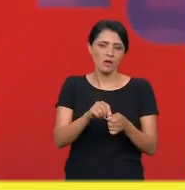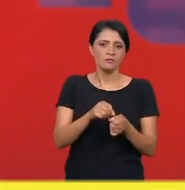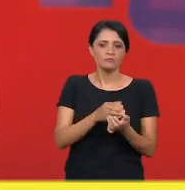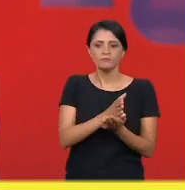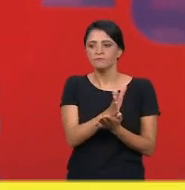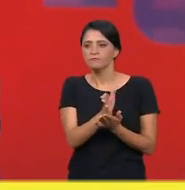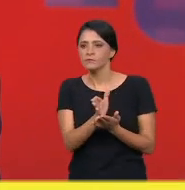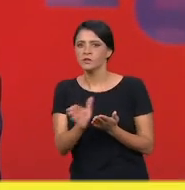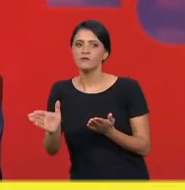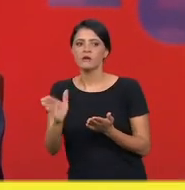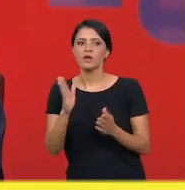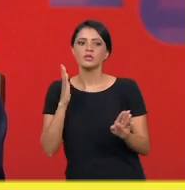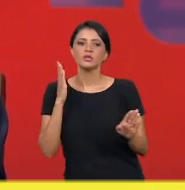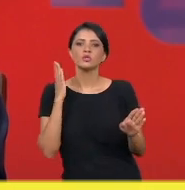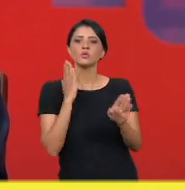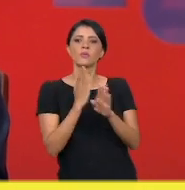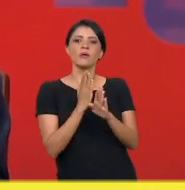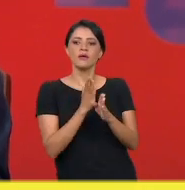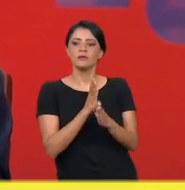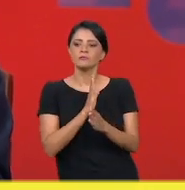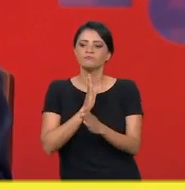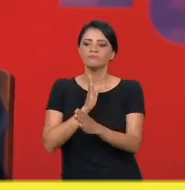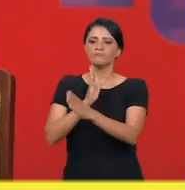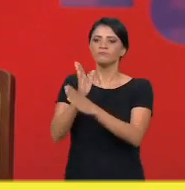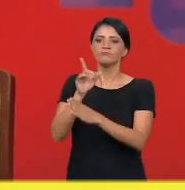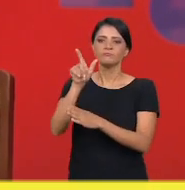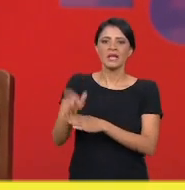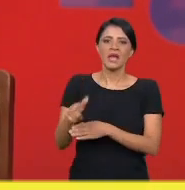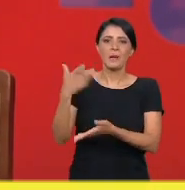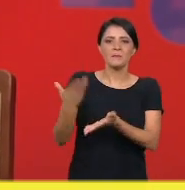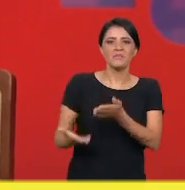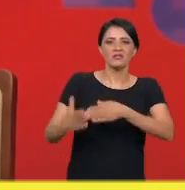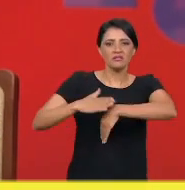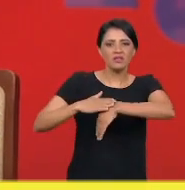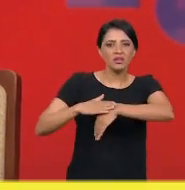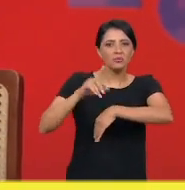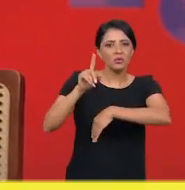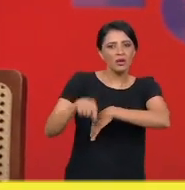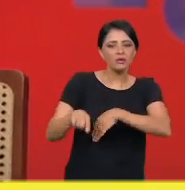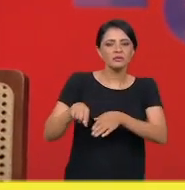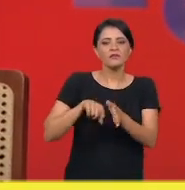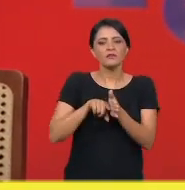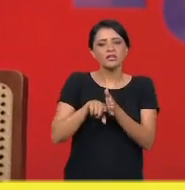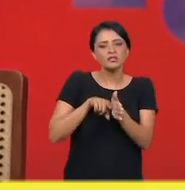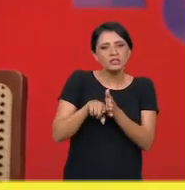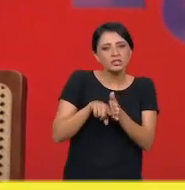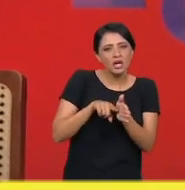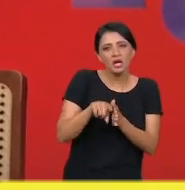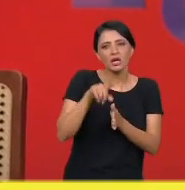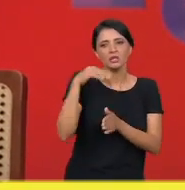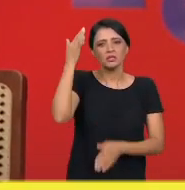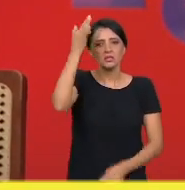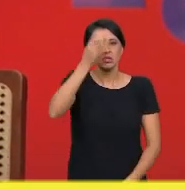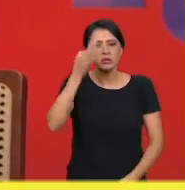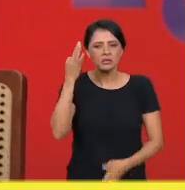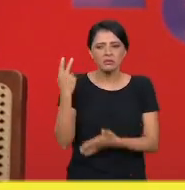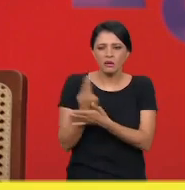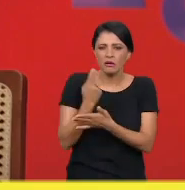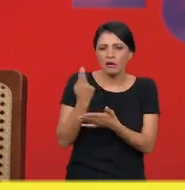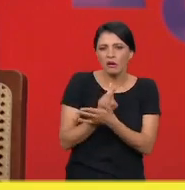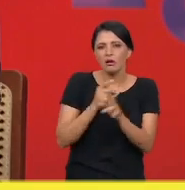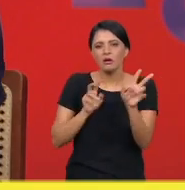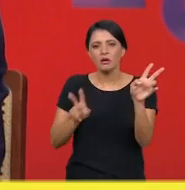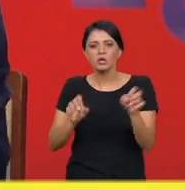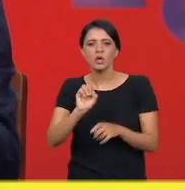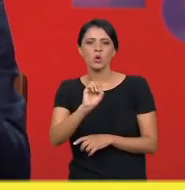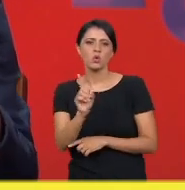descoberta científica para um lado que é uma perda de tempo, de algum modo, investigar essas teorias erradas, entre aspas,